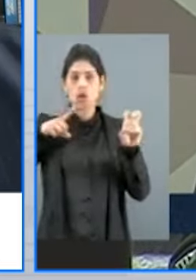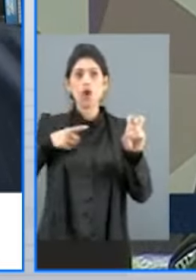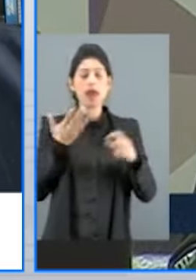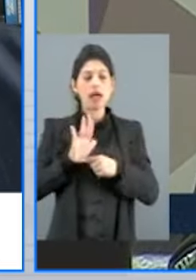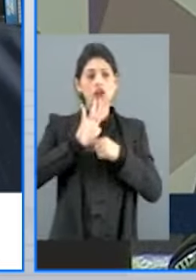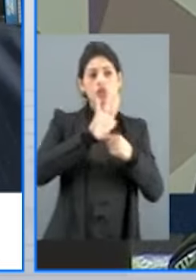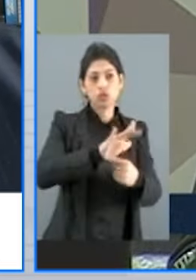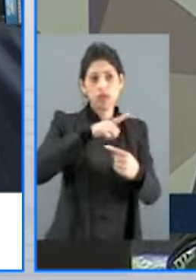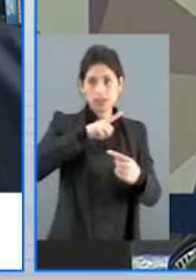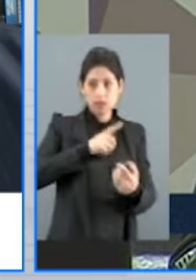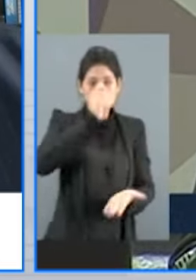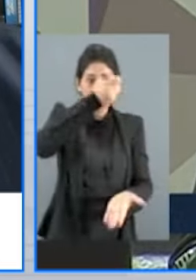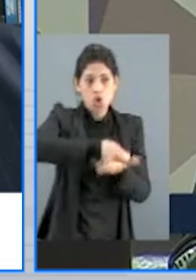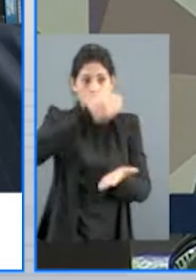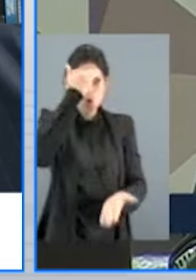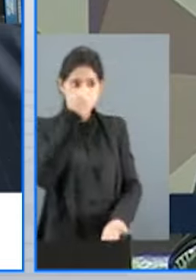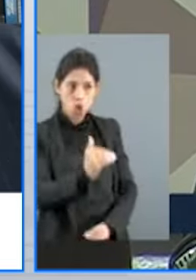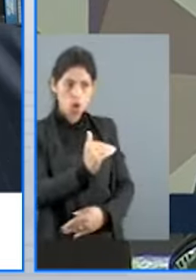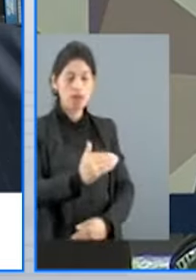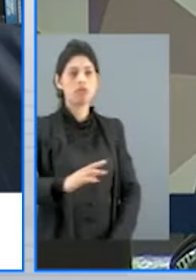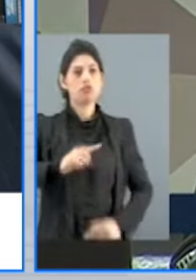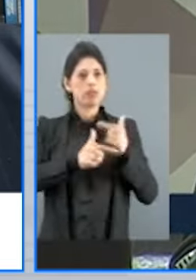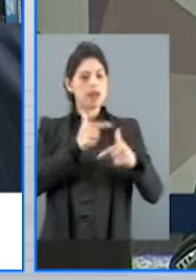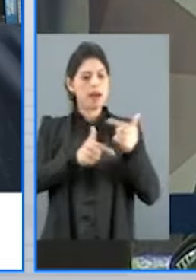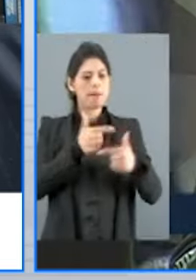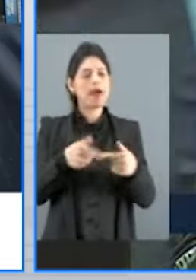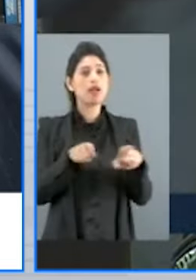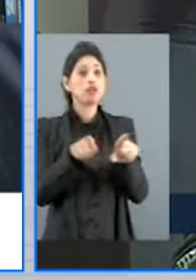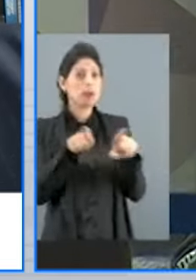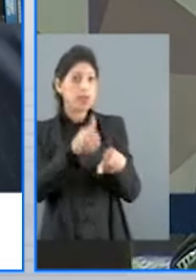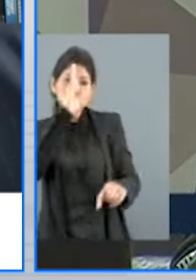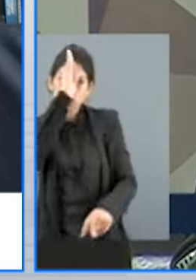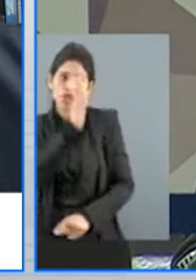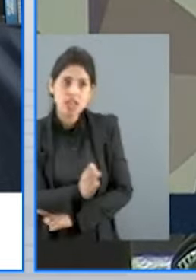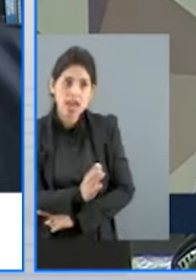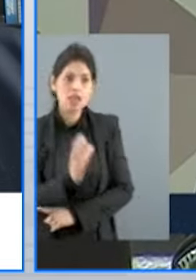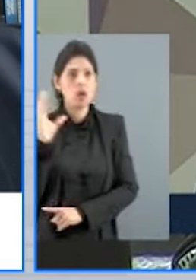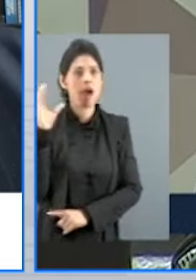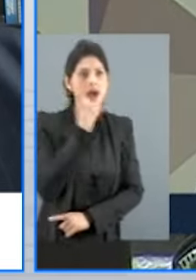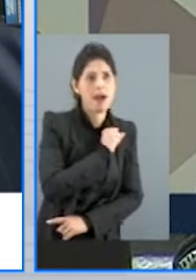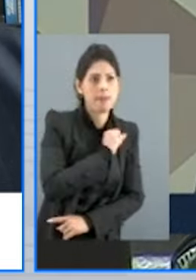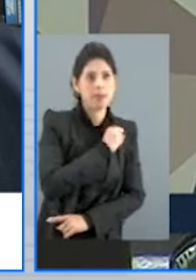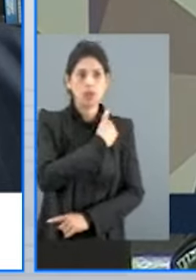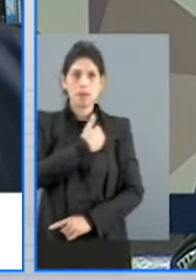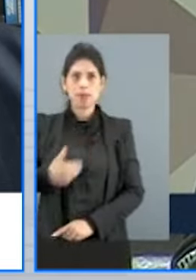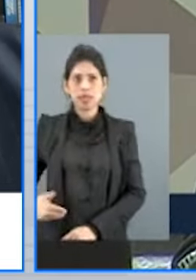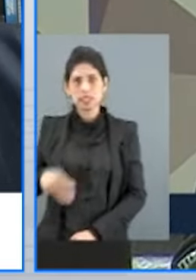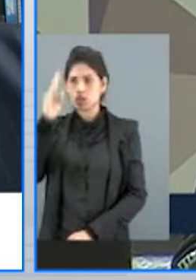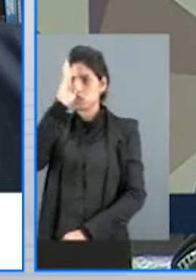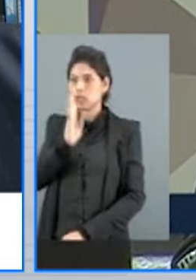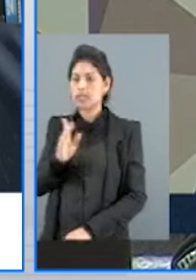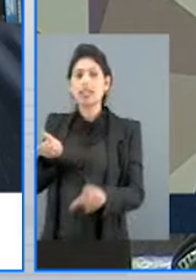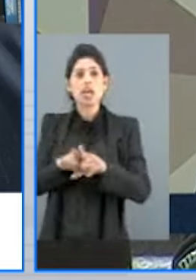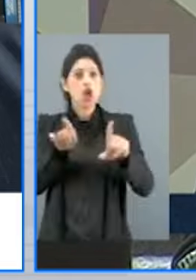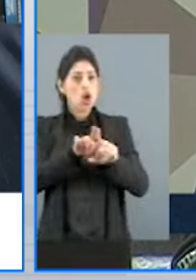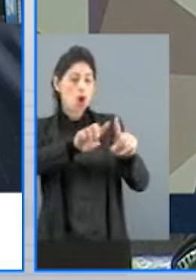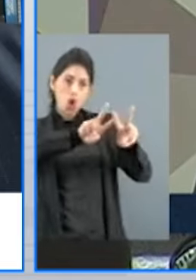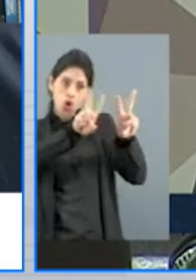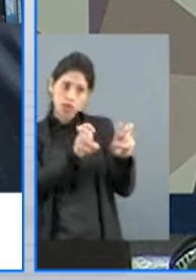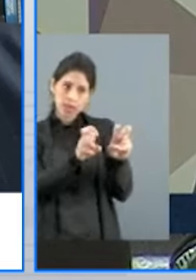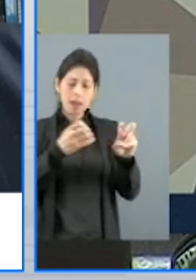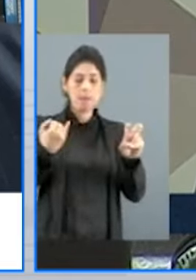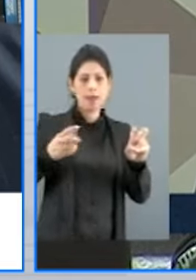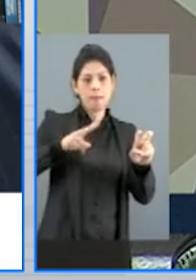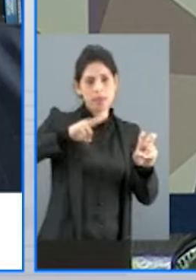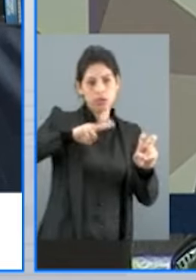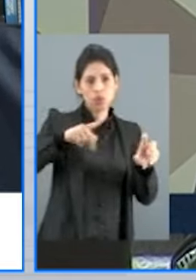faz, tudo que ele fala, acontece, vira lei e passa por cima da lei, né? Aliás, passa até por cima